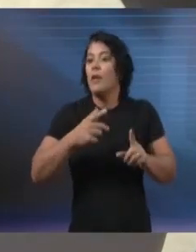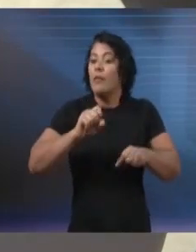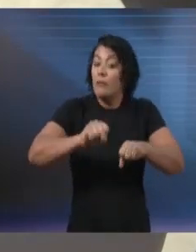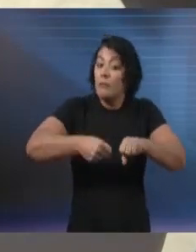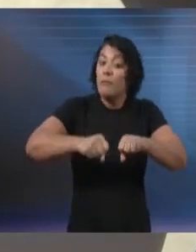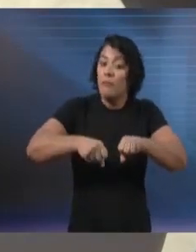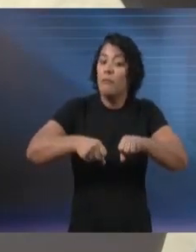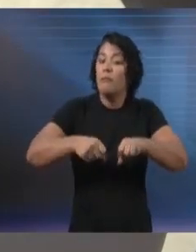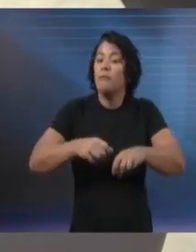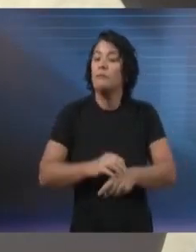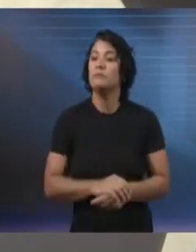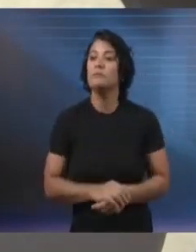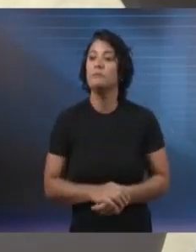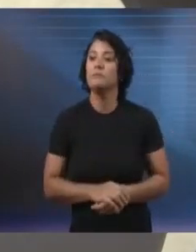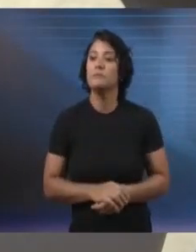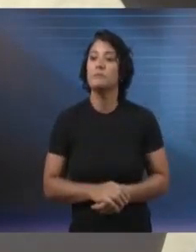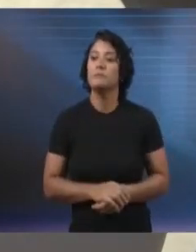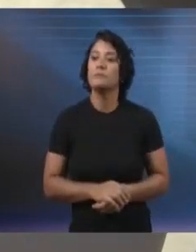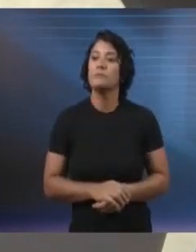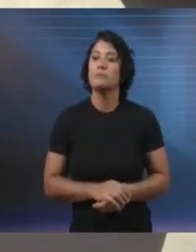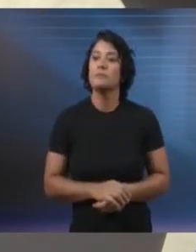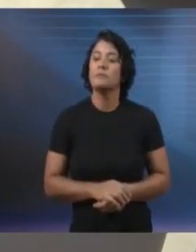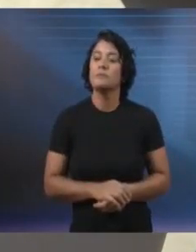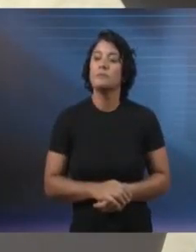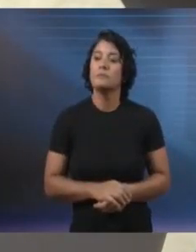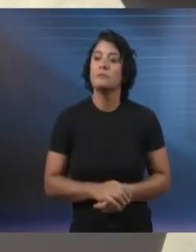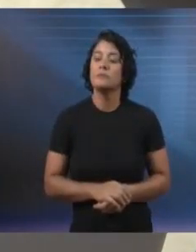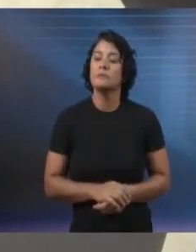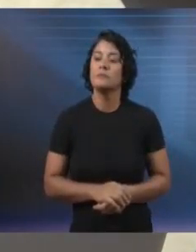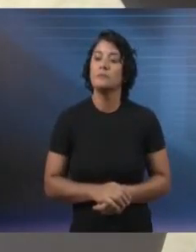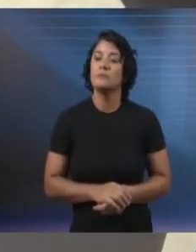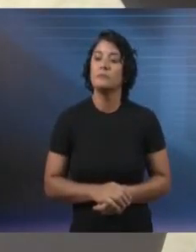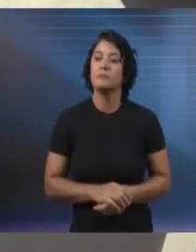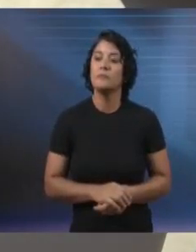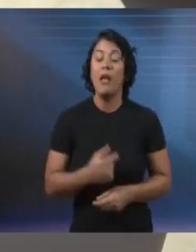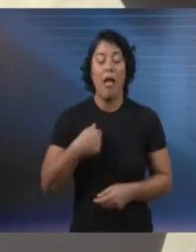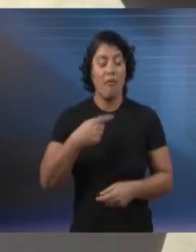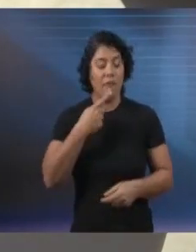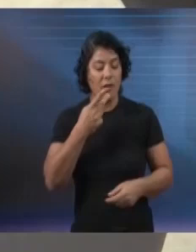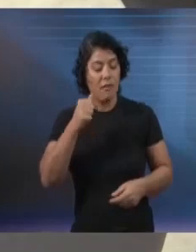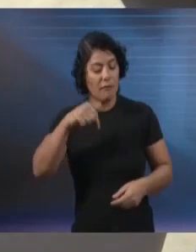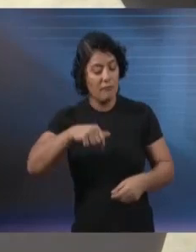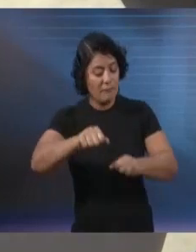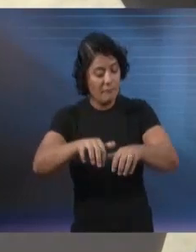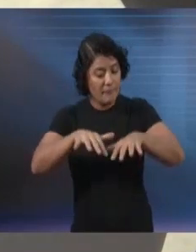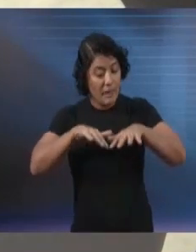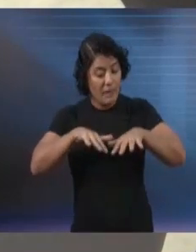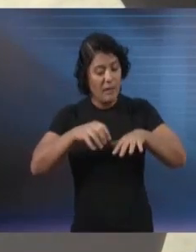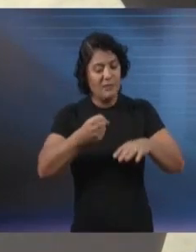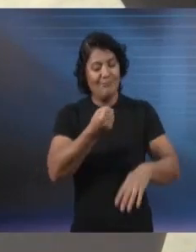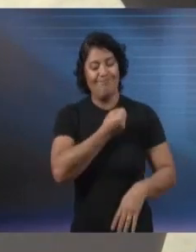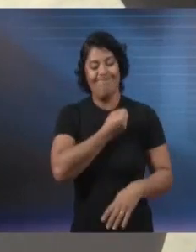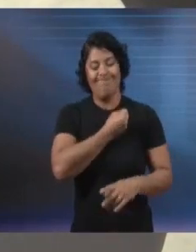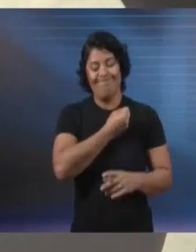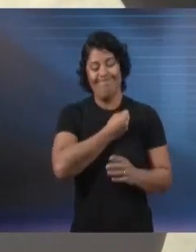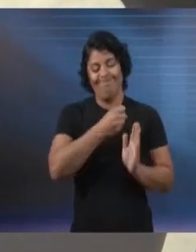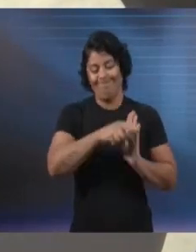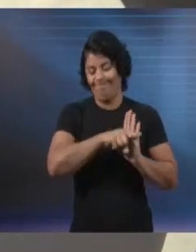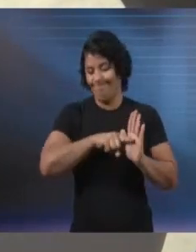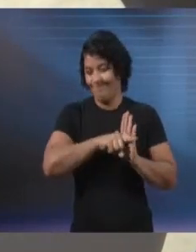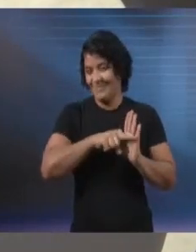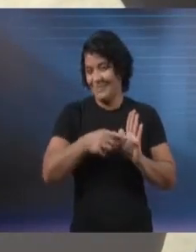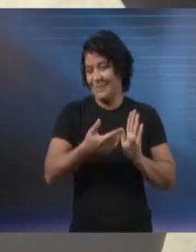moto, eu não poderia deixar de comentar aqui, neste parlamento, esse dado negativo que foi